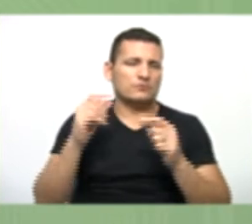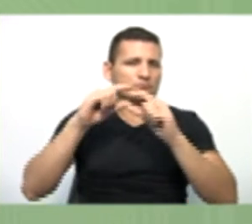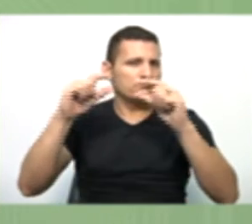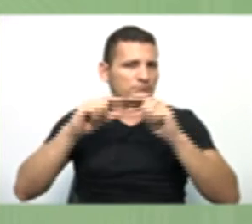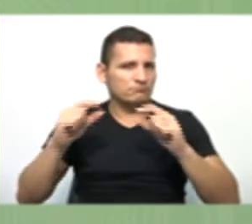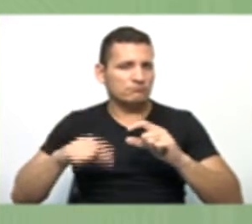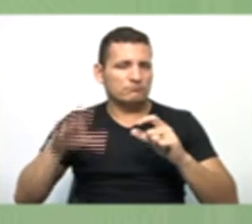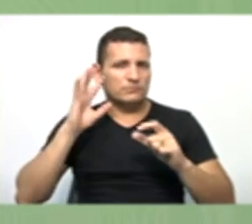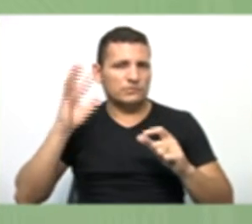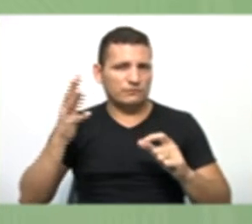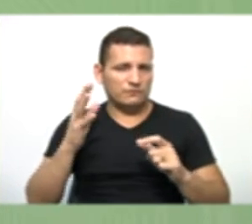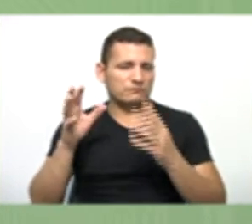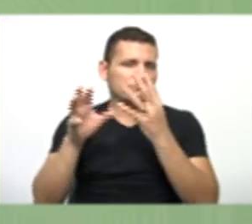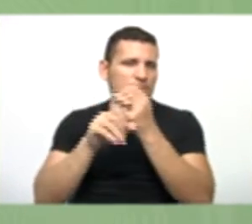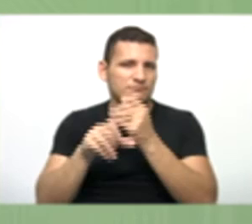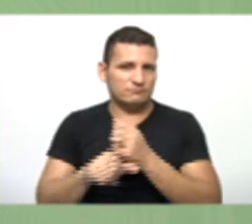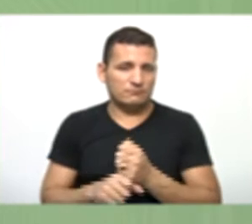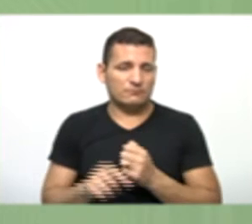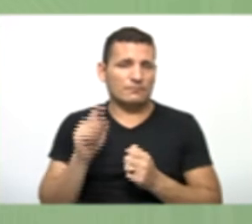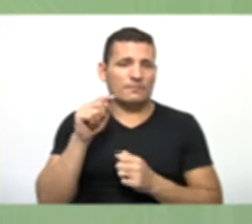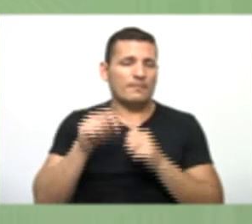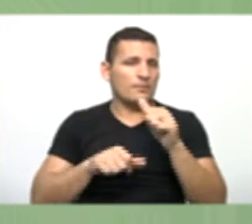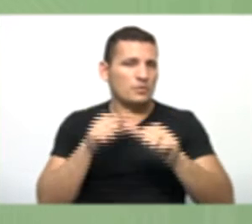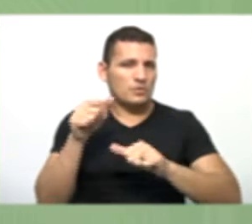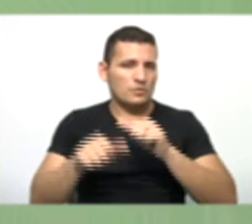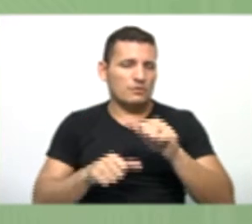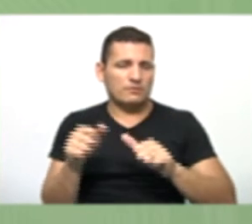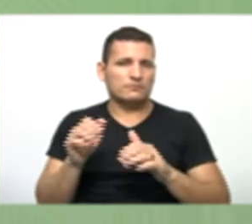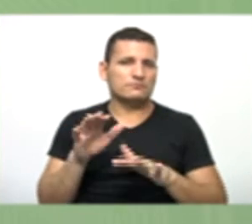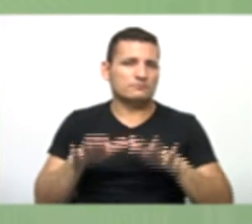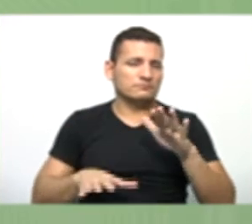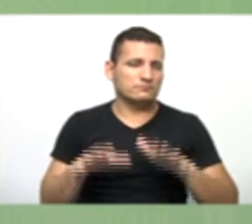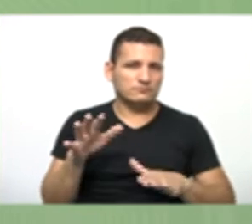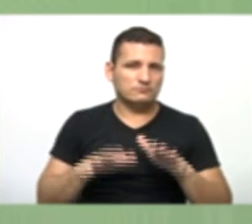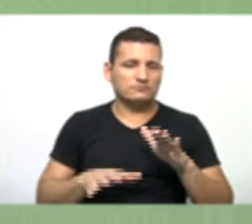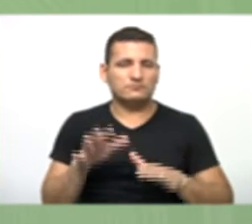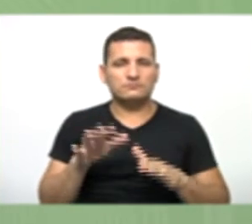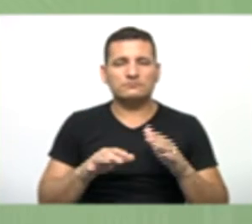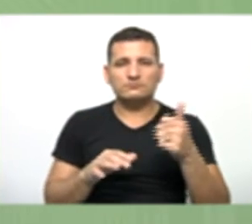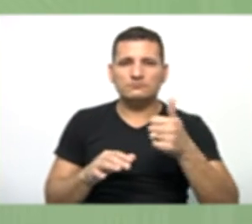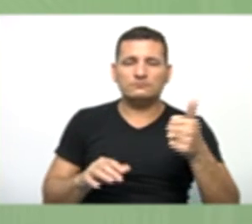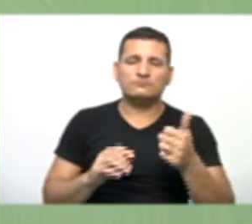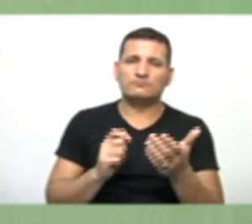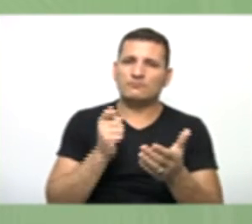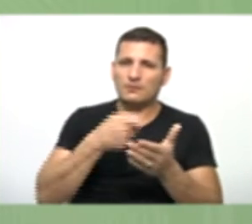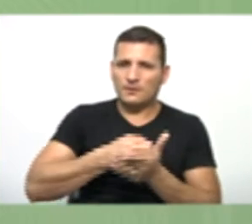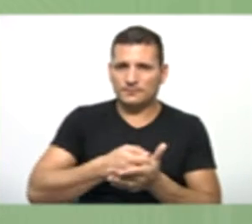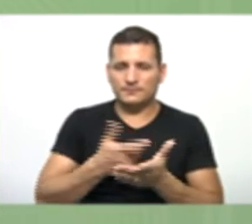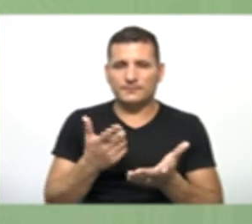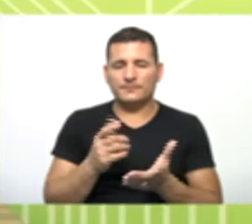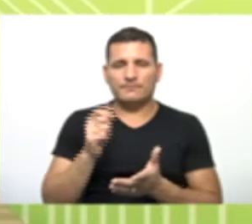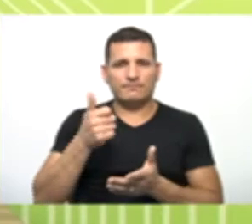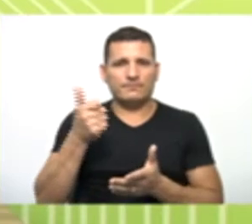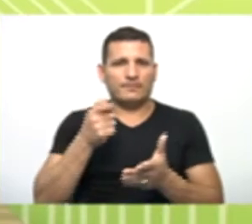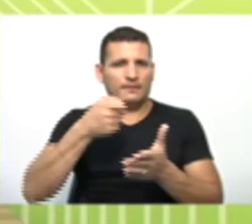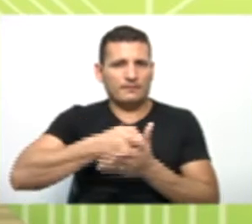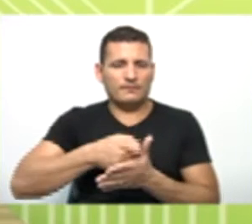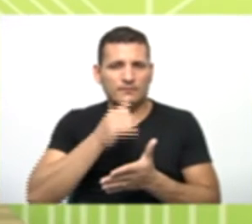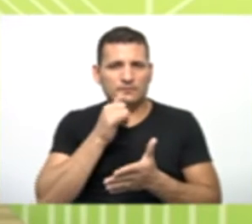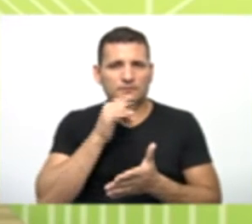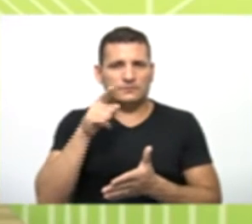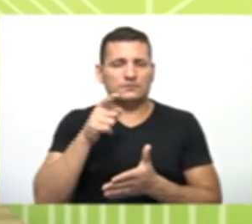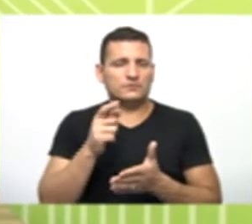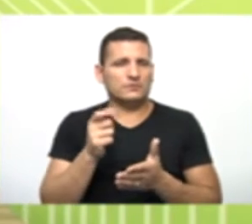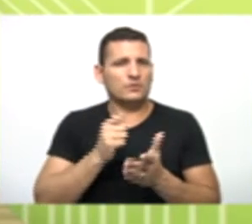As equações mudam de acordo com a forma do primeiro pagamento. O primeiro pagamento, por exemplo, você comprou